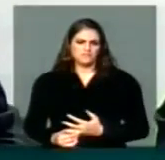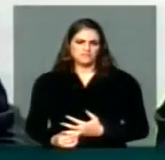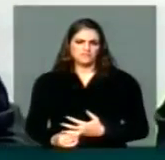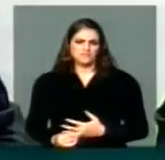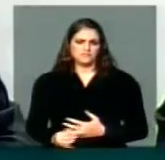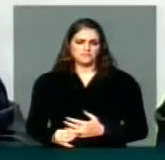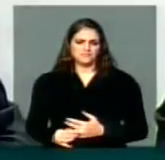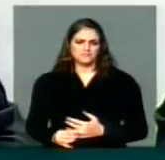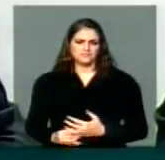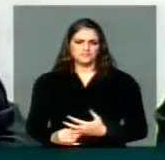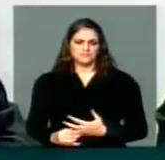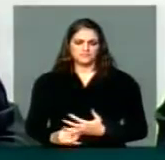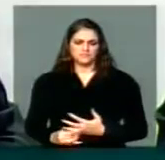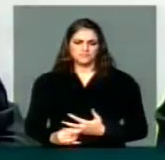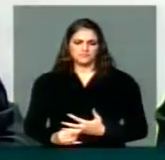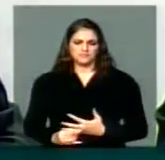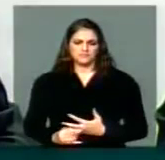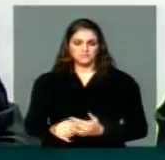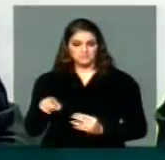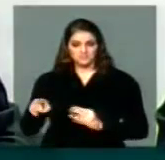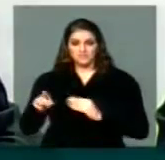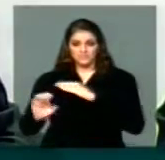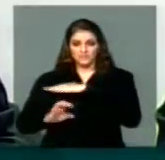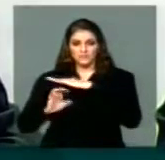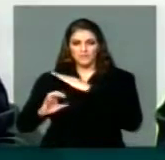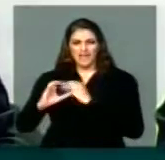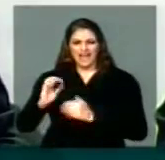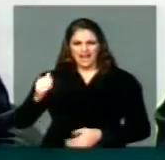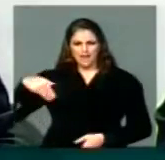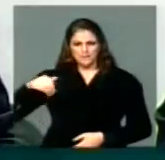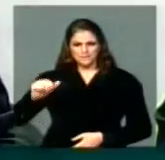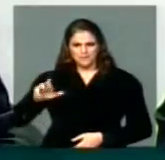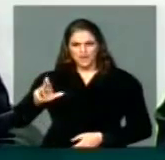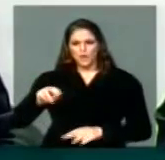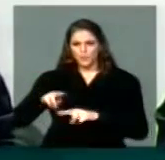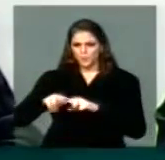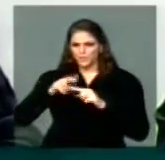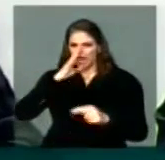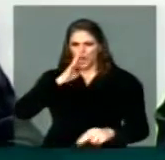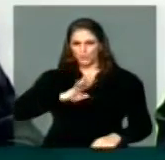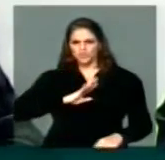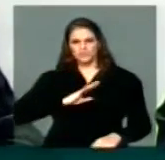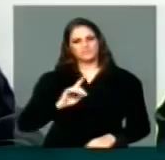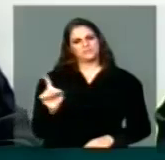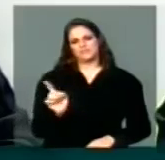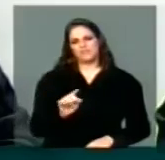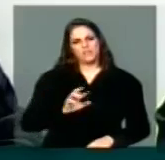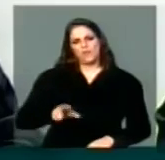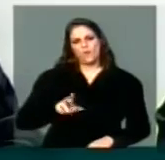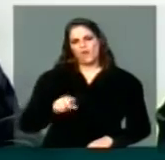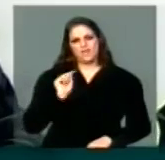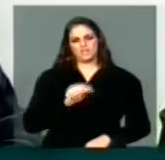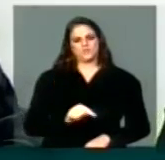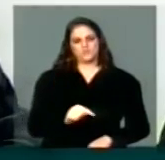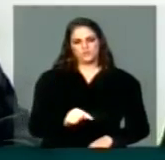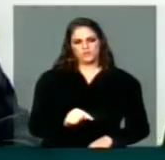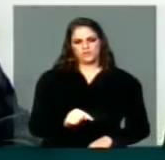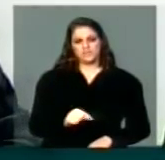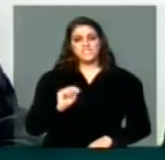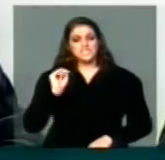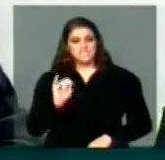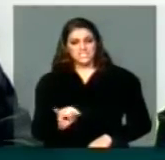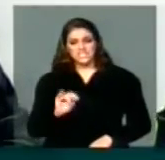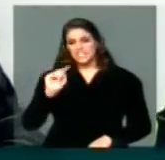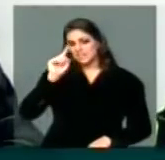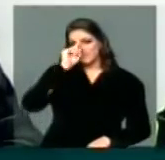a denúncia do objeto do núcleo político que está se referindo a mim. Se for para dizer que a doação da Camargo ou de qualquer